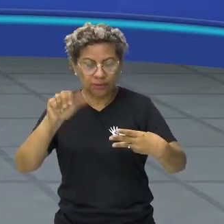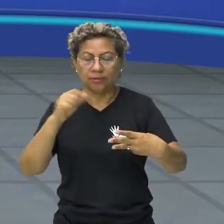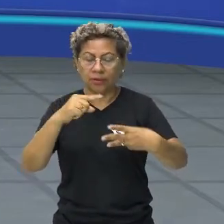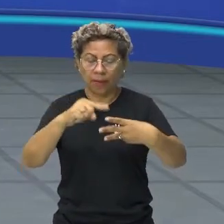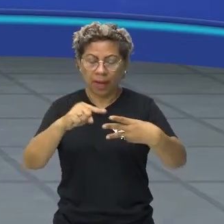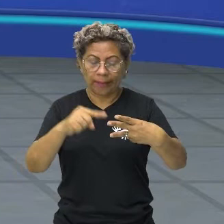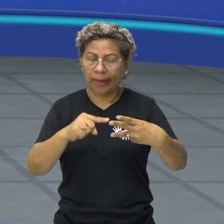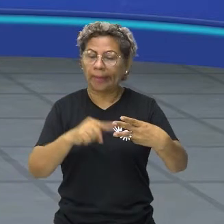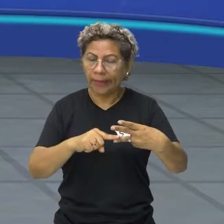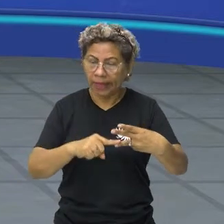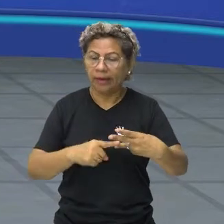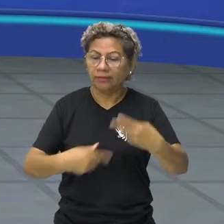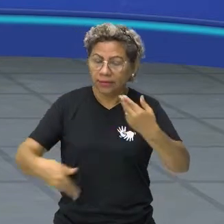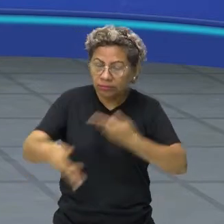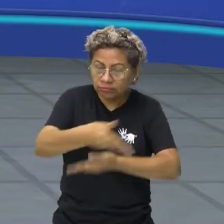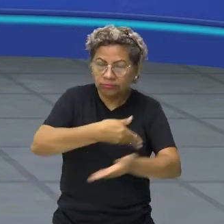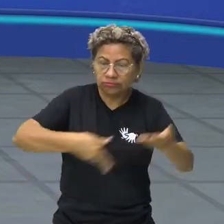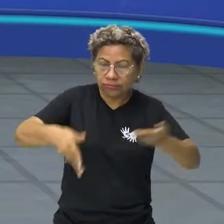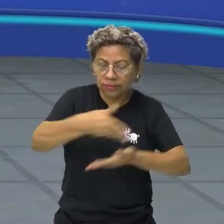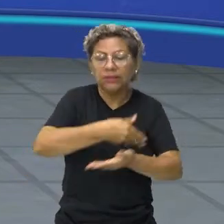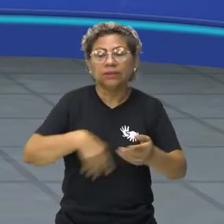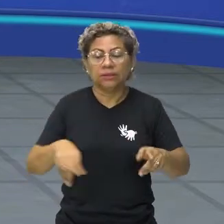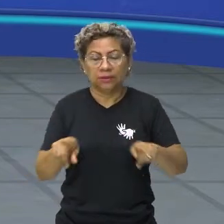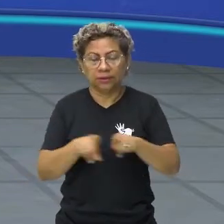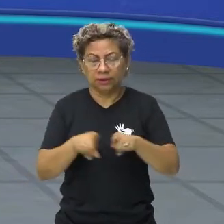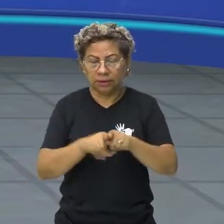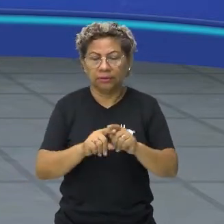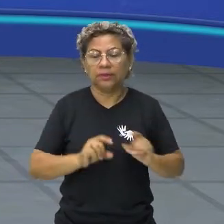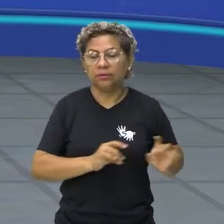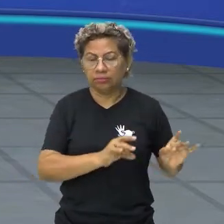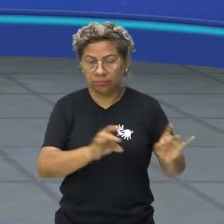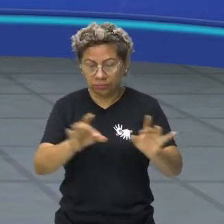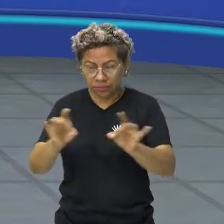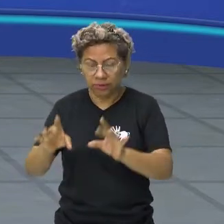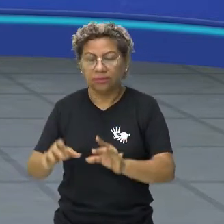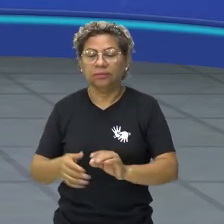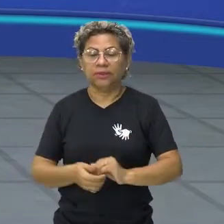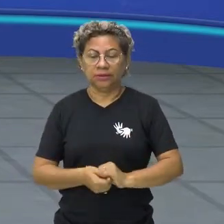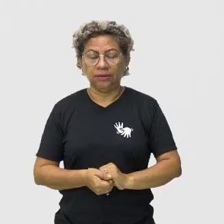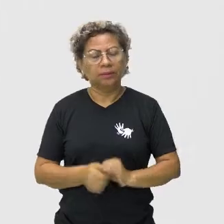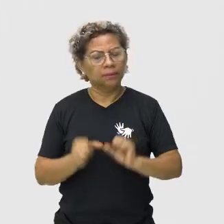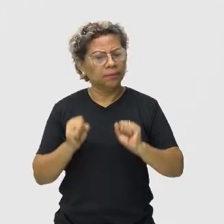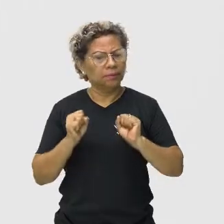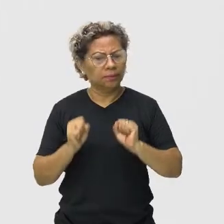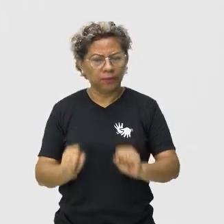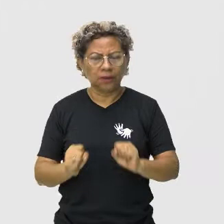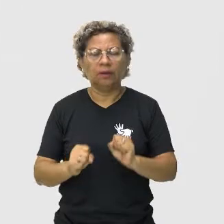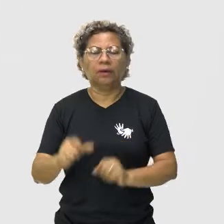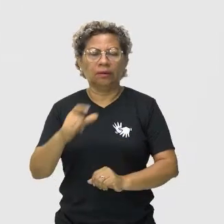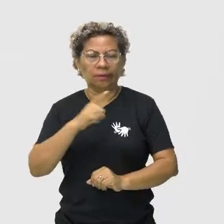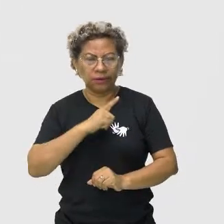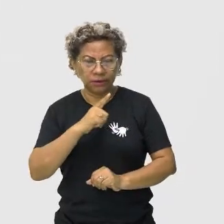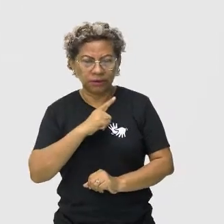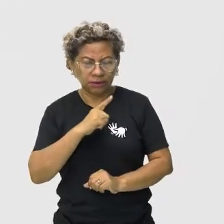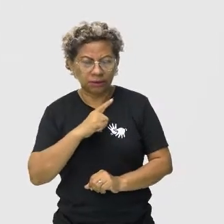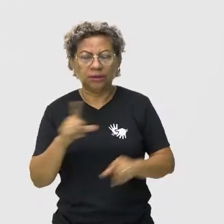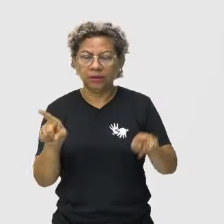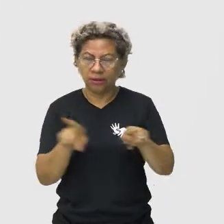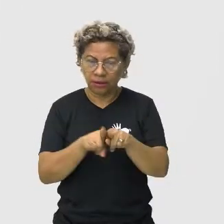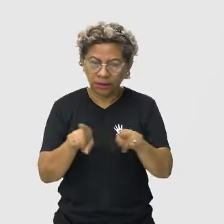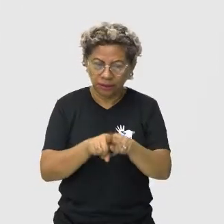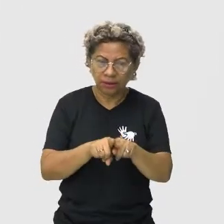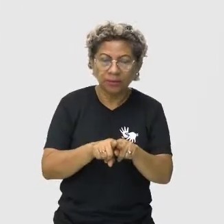nesse multilateralismo comercial também a gente vai observar o quê? Que pode envolver aí